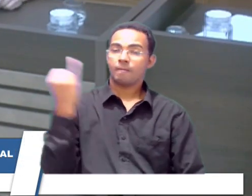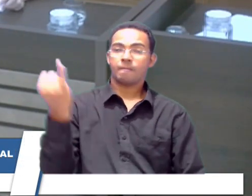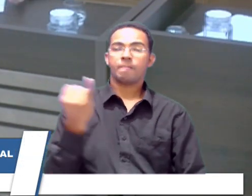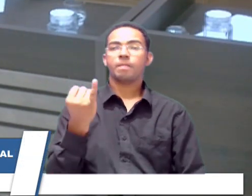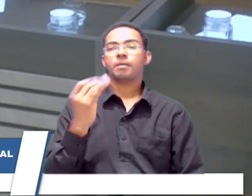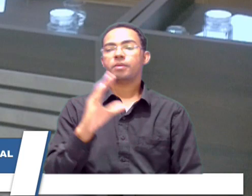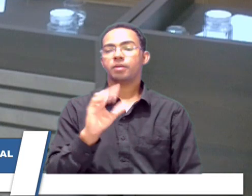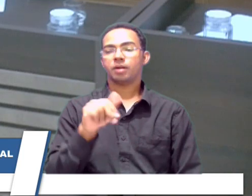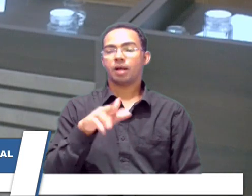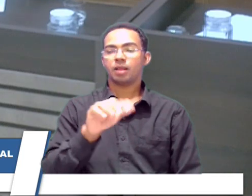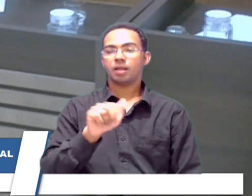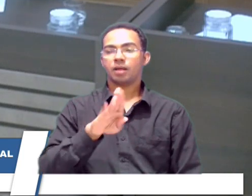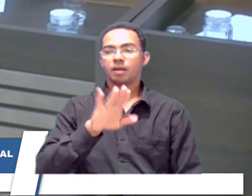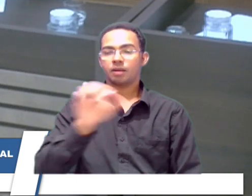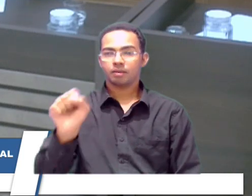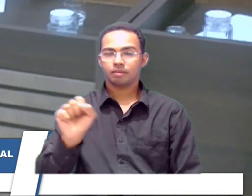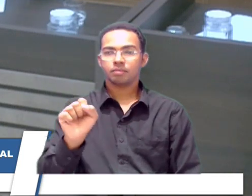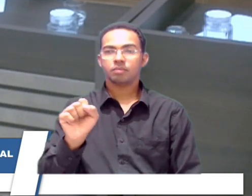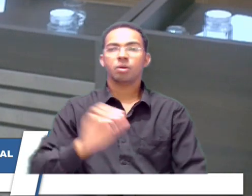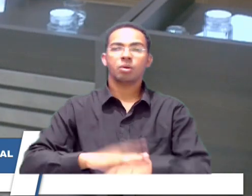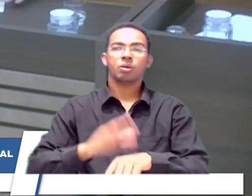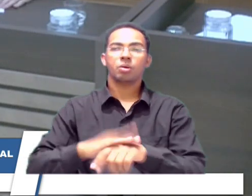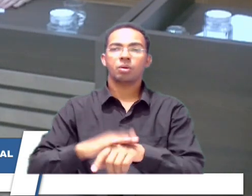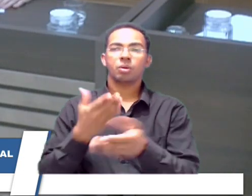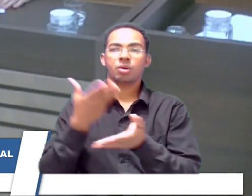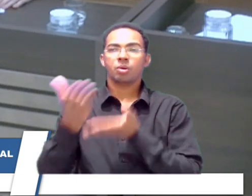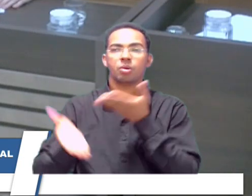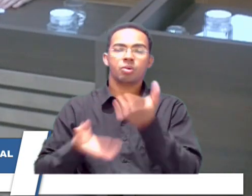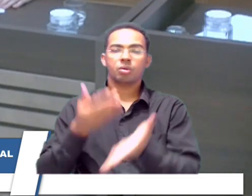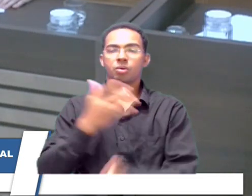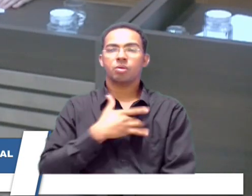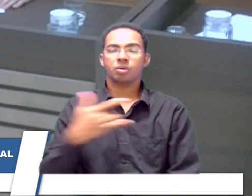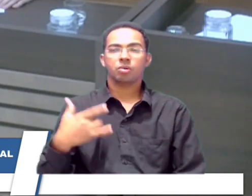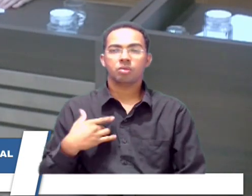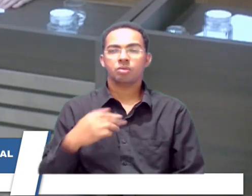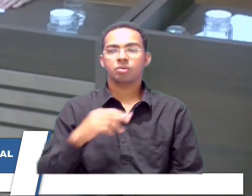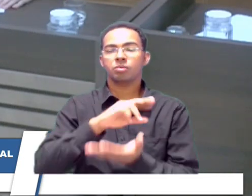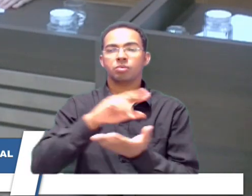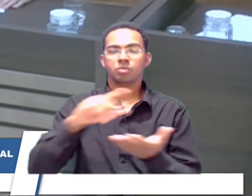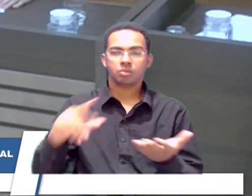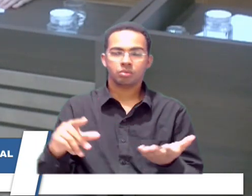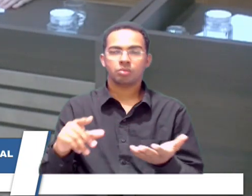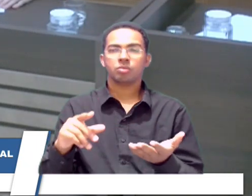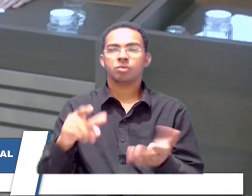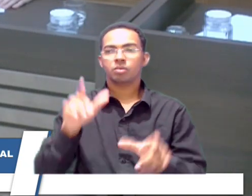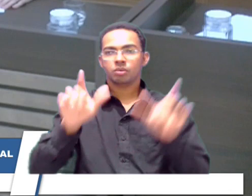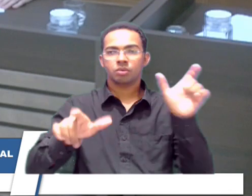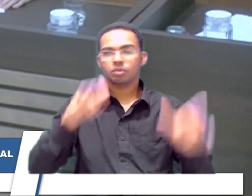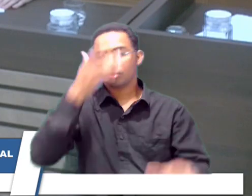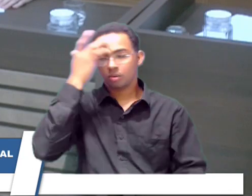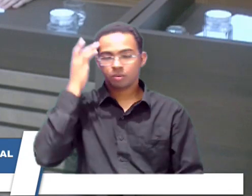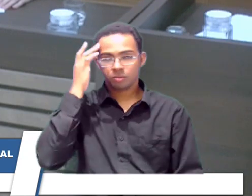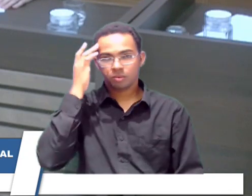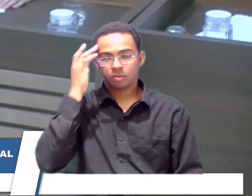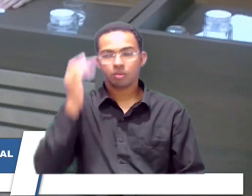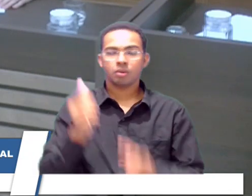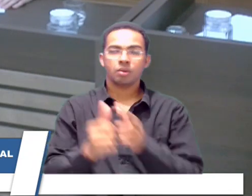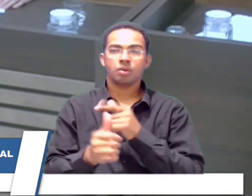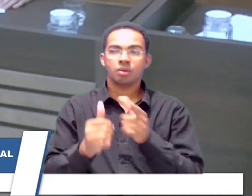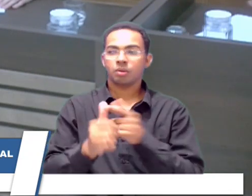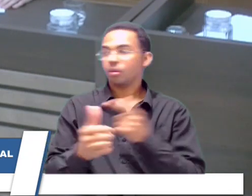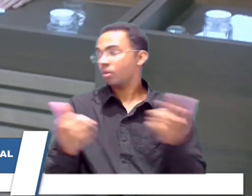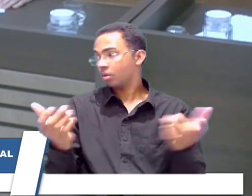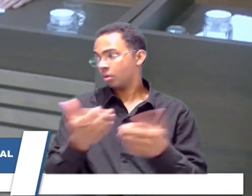cannabis na recuperação da saúde de várias pessoas. Eu quero, em primeiro lugar, agora, para fazer